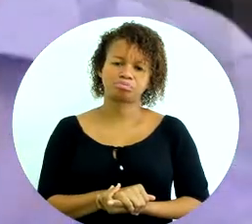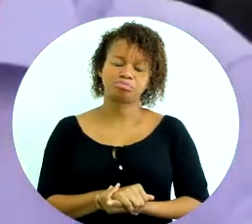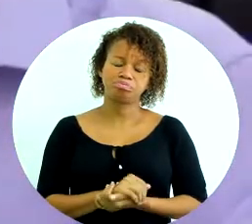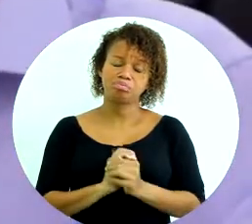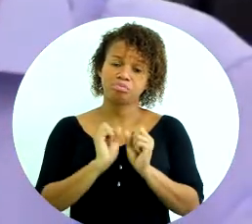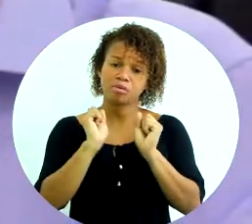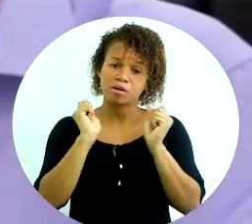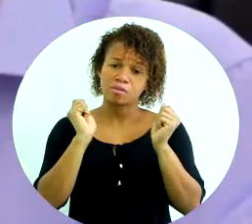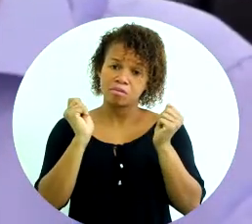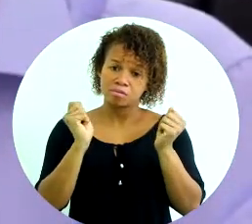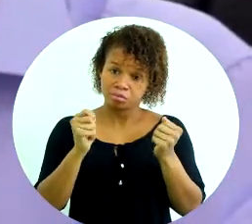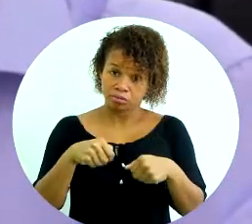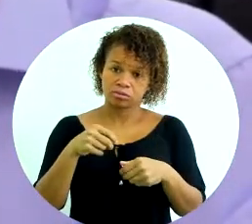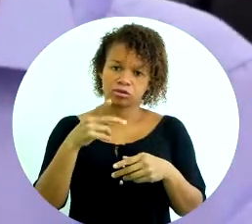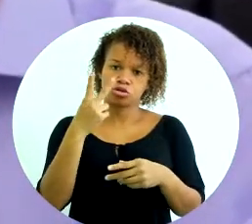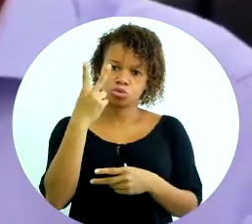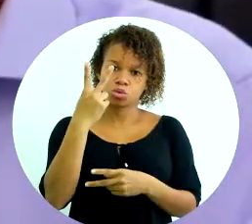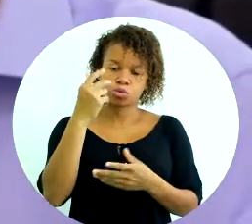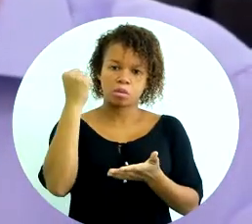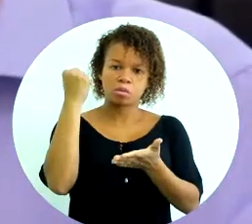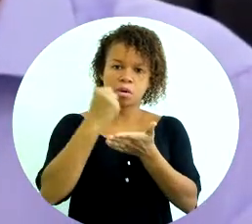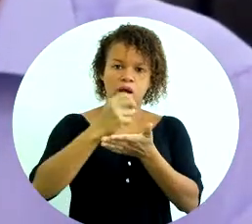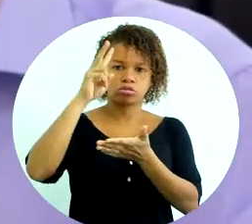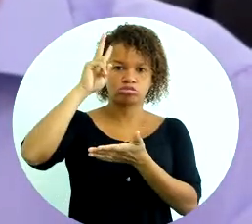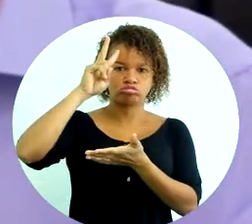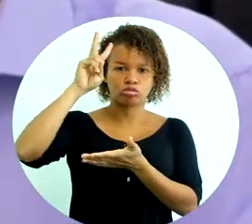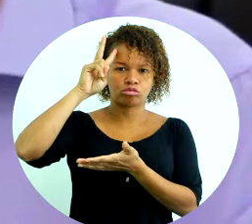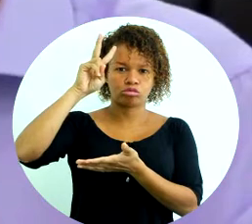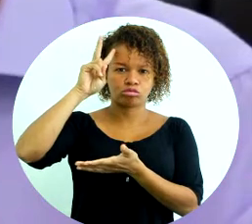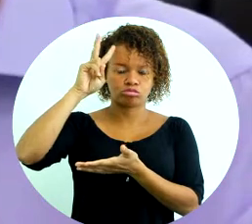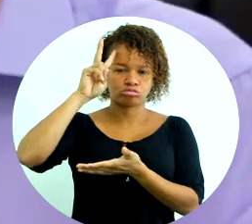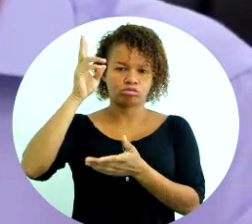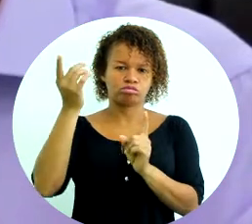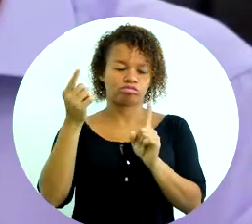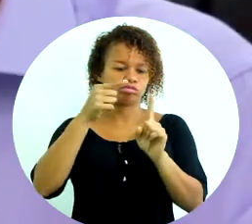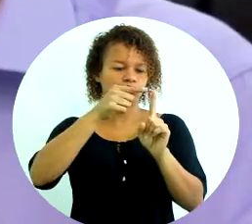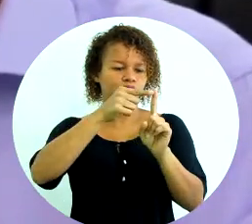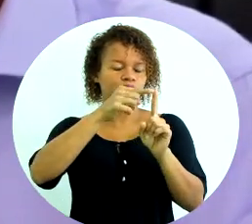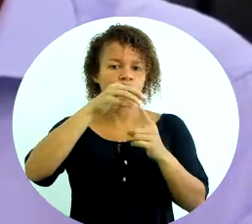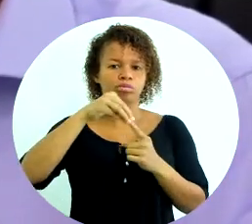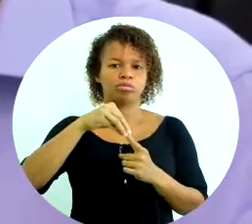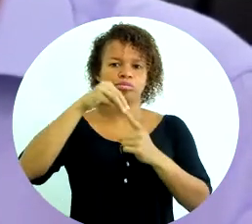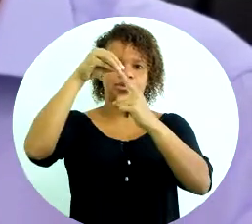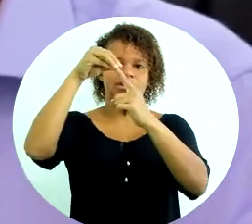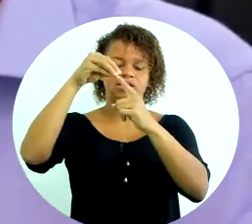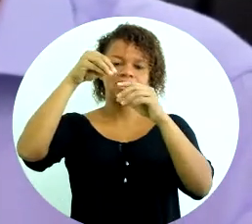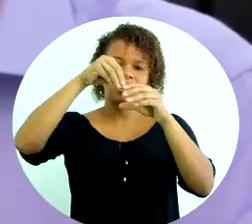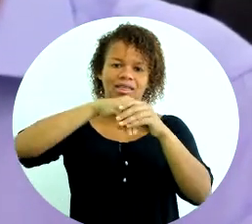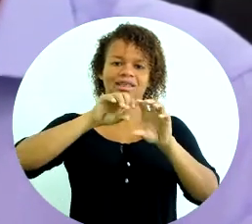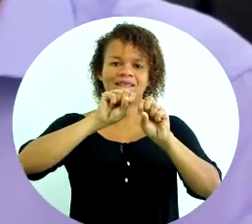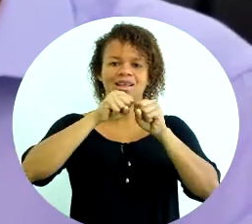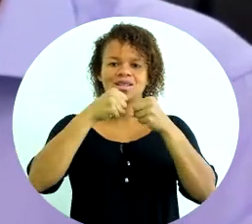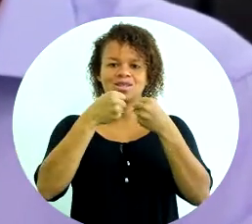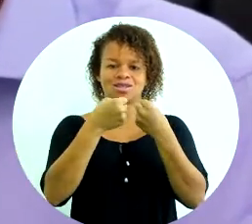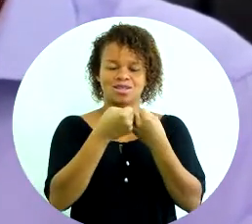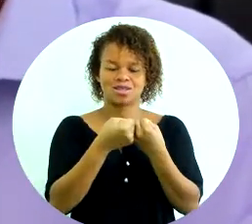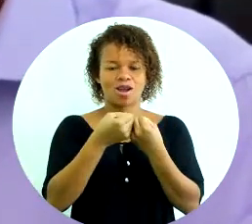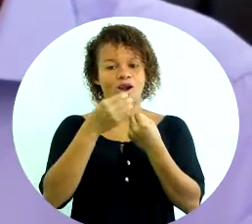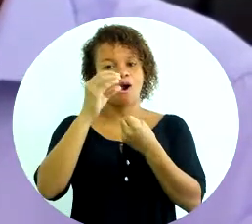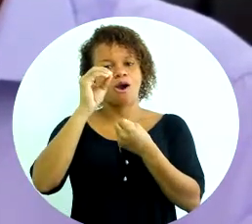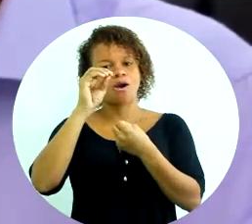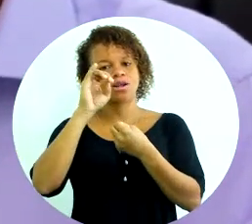melhorá-la. Podemos destacar dois marcos como pontos fundamentais na